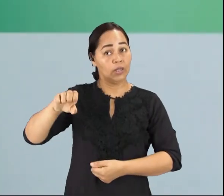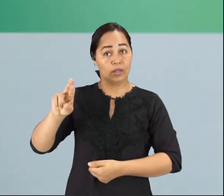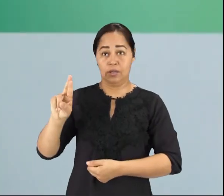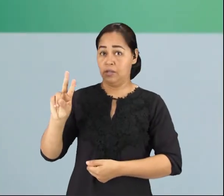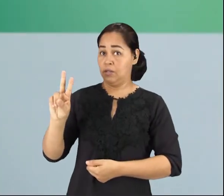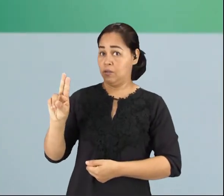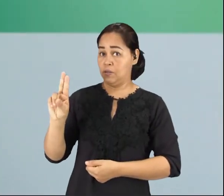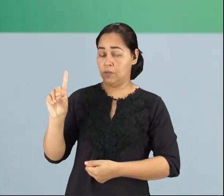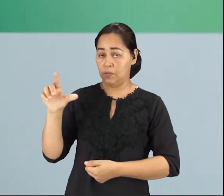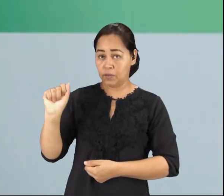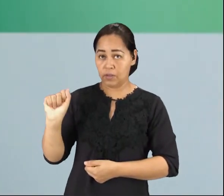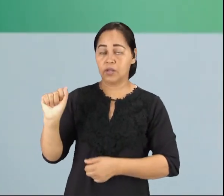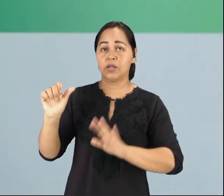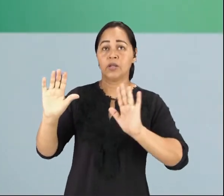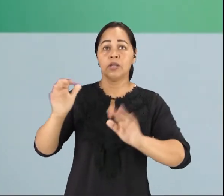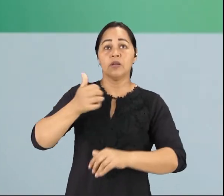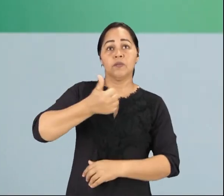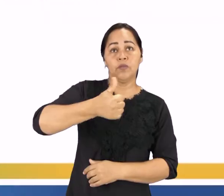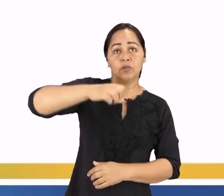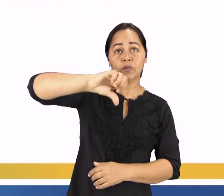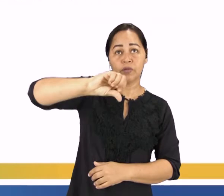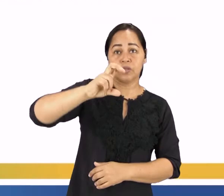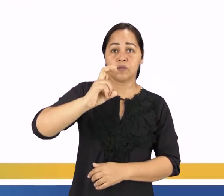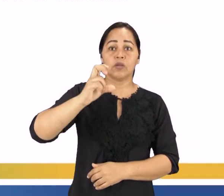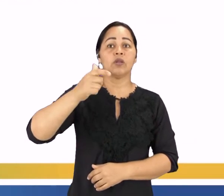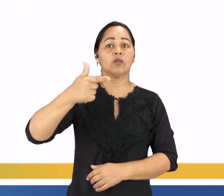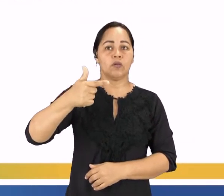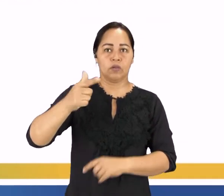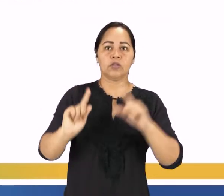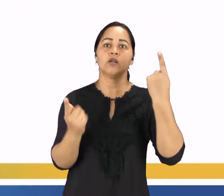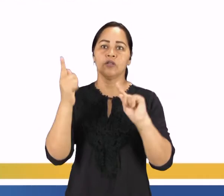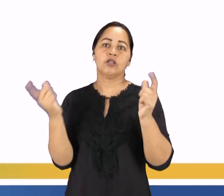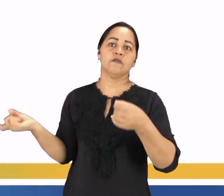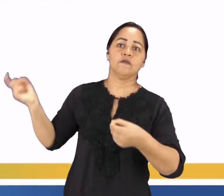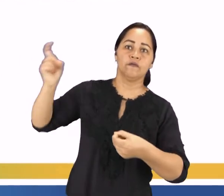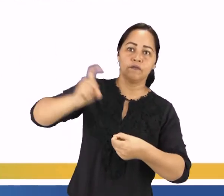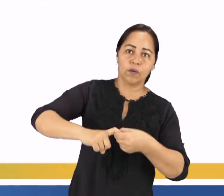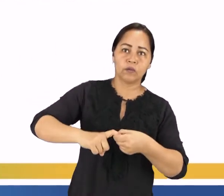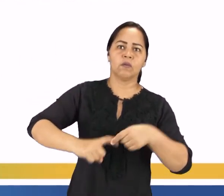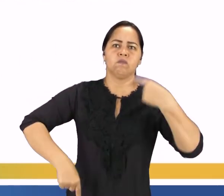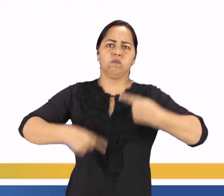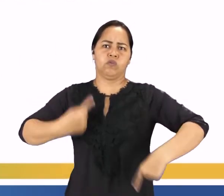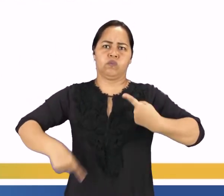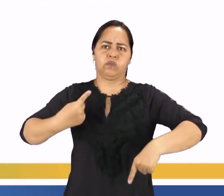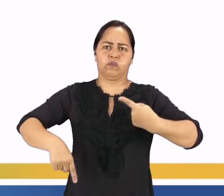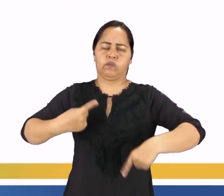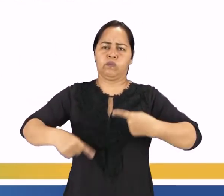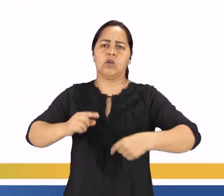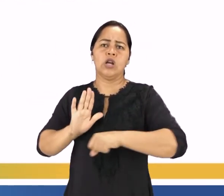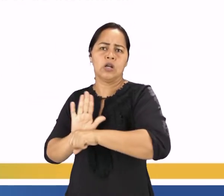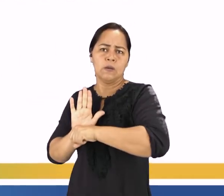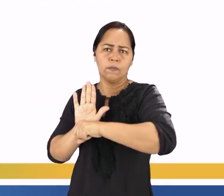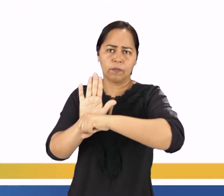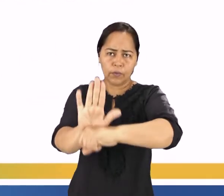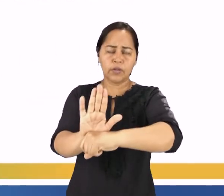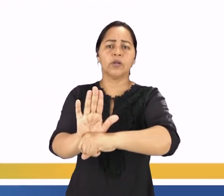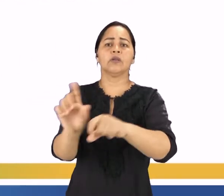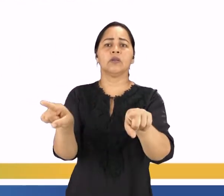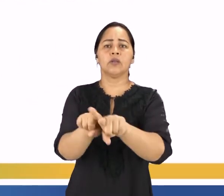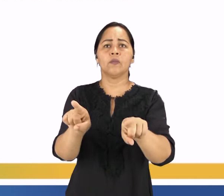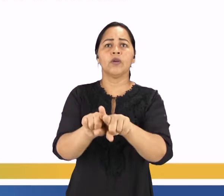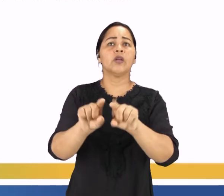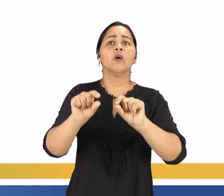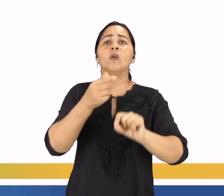voltaria ao Chile em 1952. Voltaria a participar da vida política, apoiando, portanto,